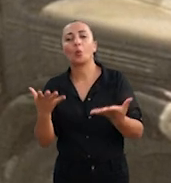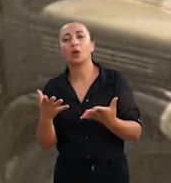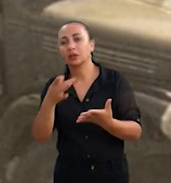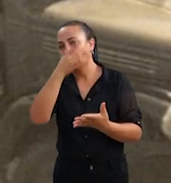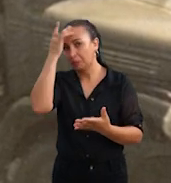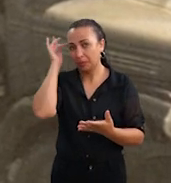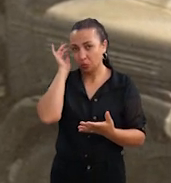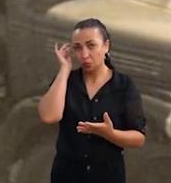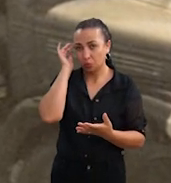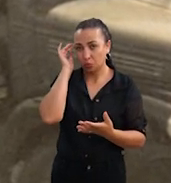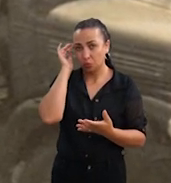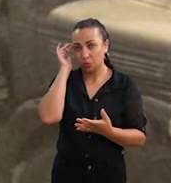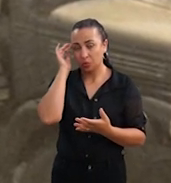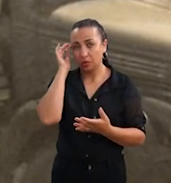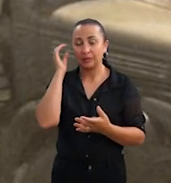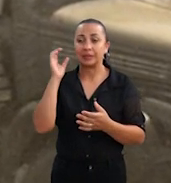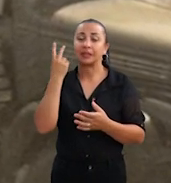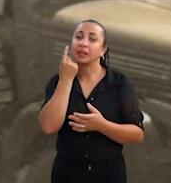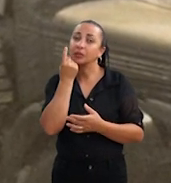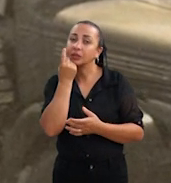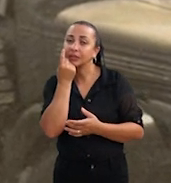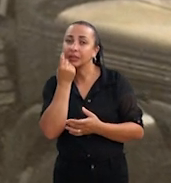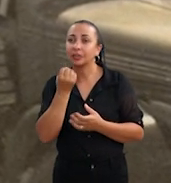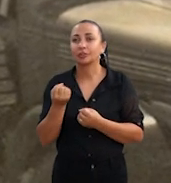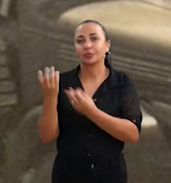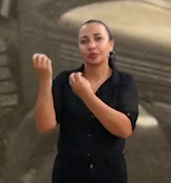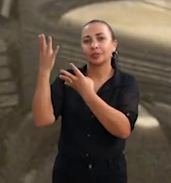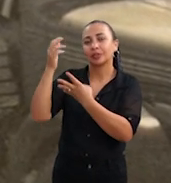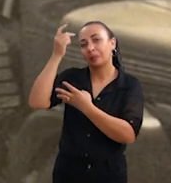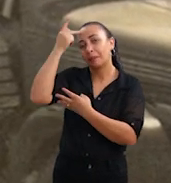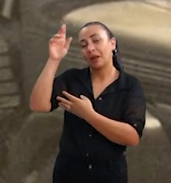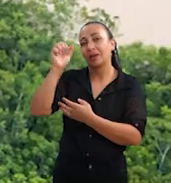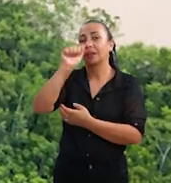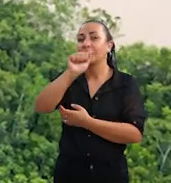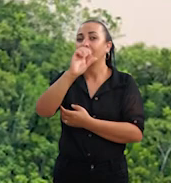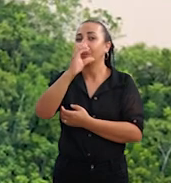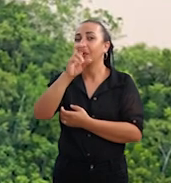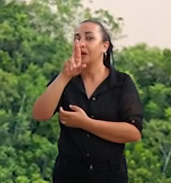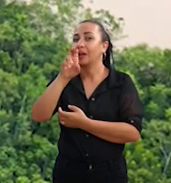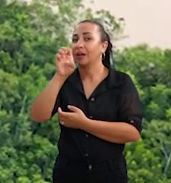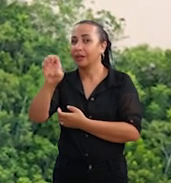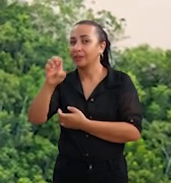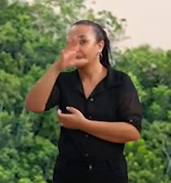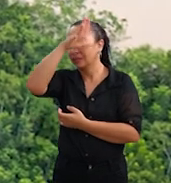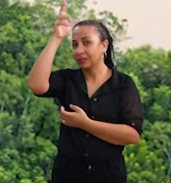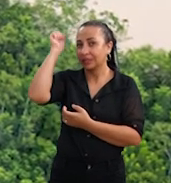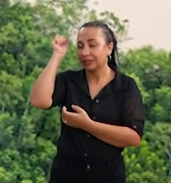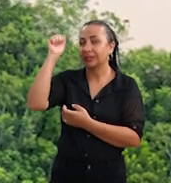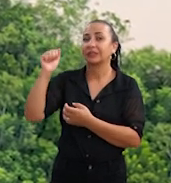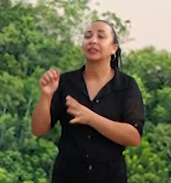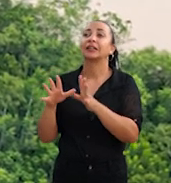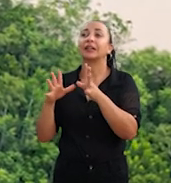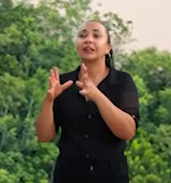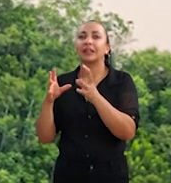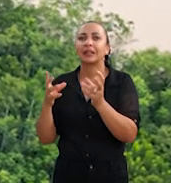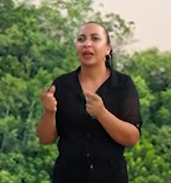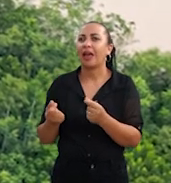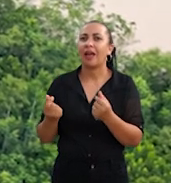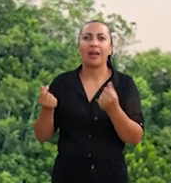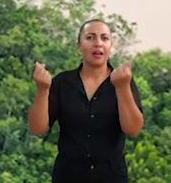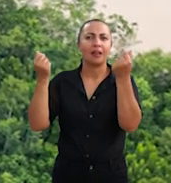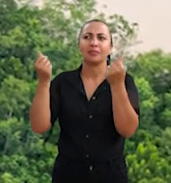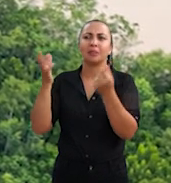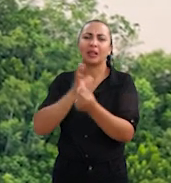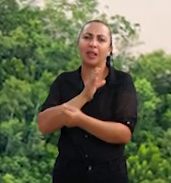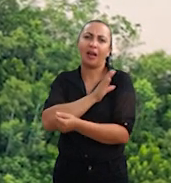época que o pessoal, os cearenses que tinham ido para o Acre, que é a zona endêmica riquíssima